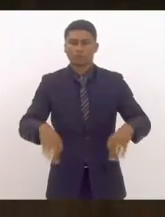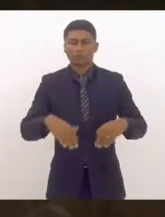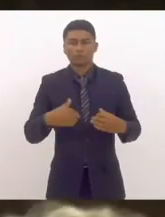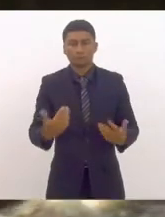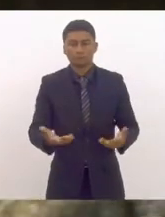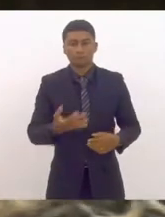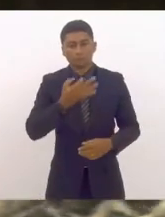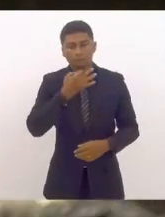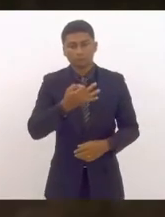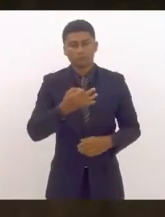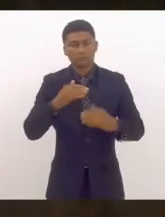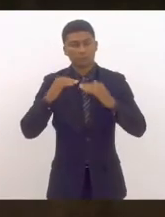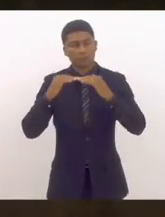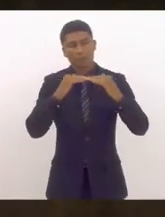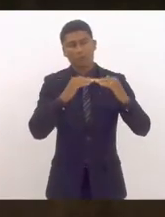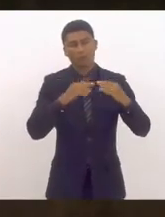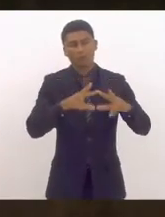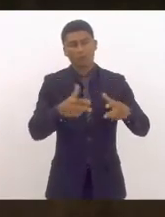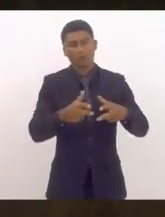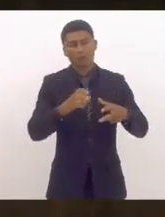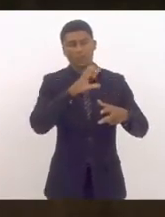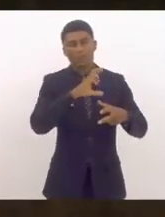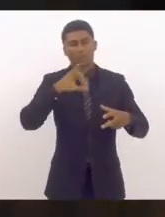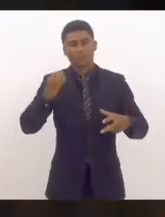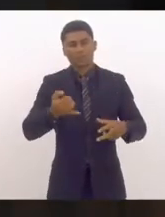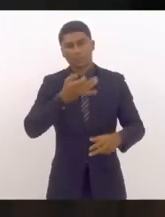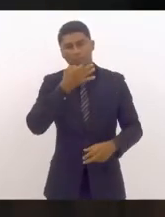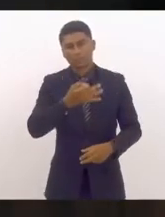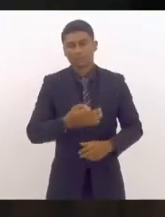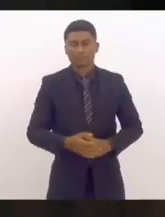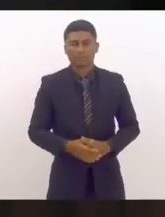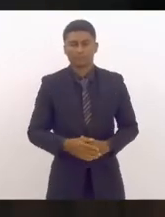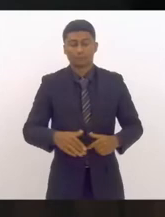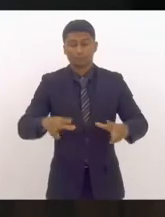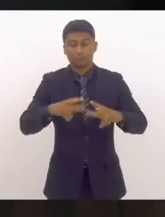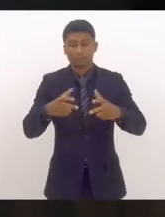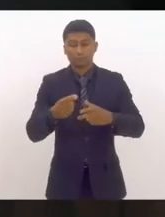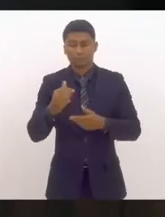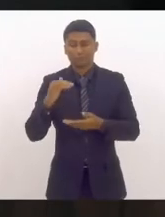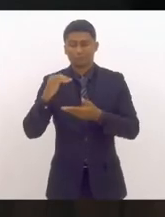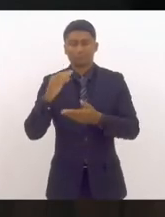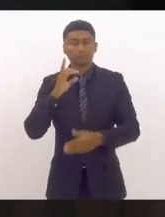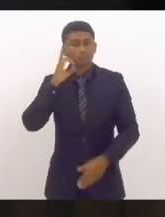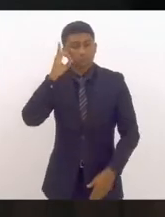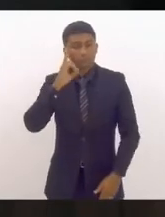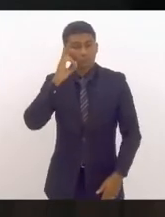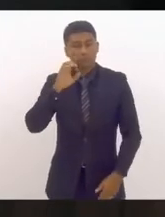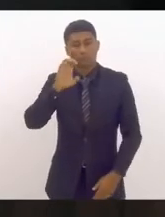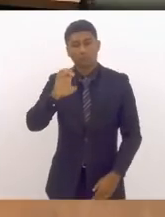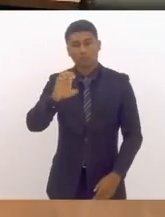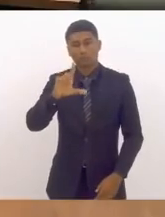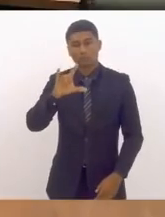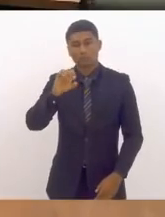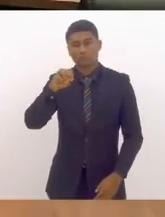mérito, acompanho o parecer da CCJ. Pela Comissão de Orçamento, deputado Eliomar.